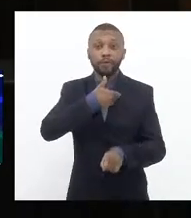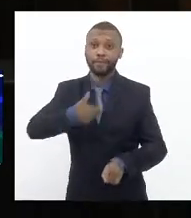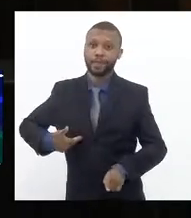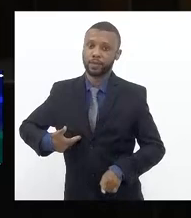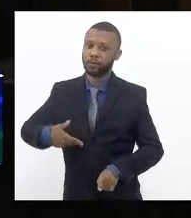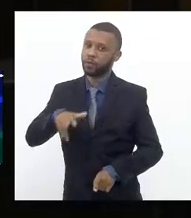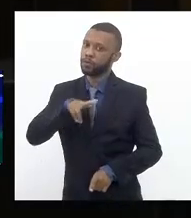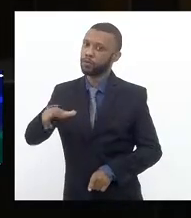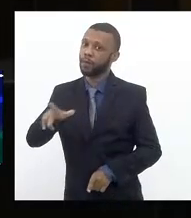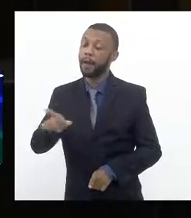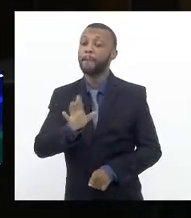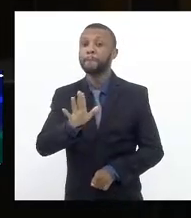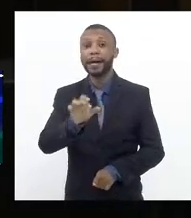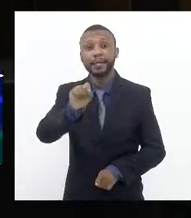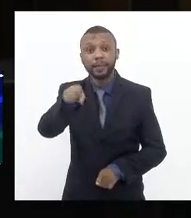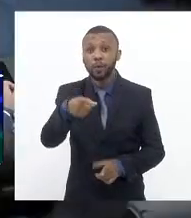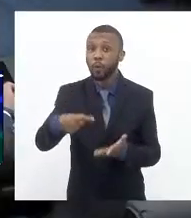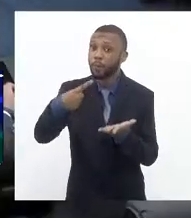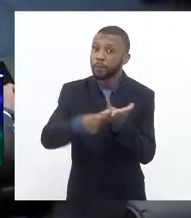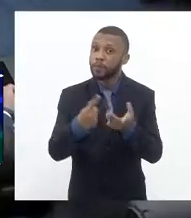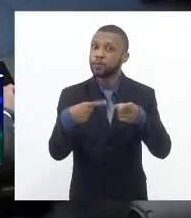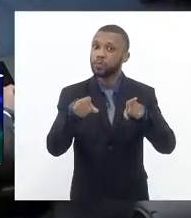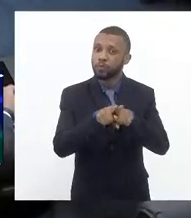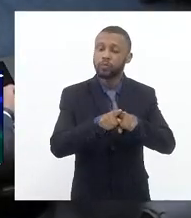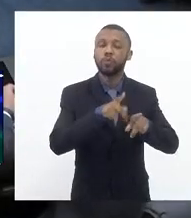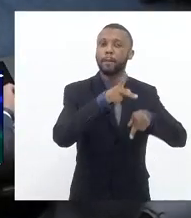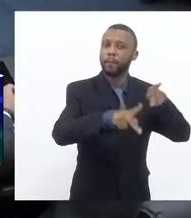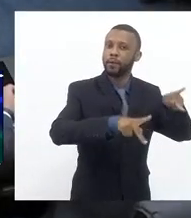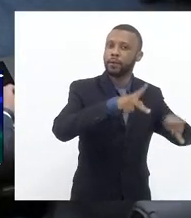nossos servidores. Obrigada.